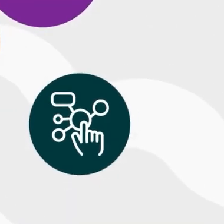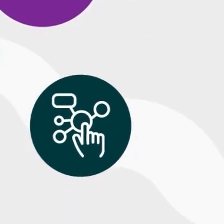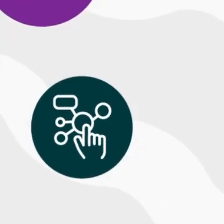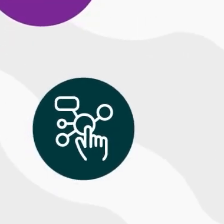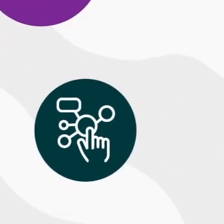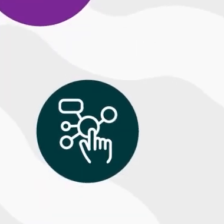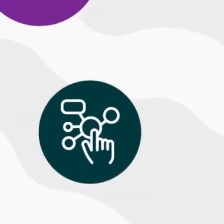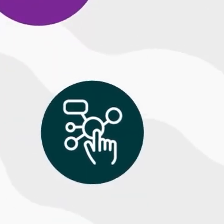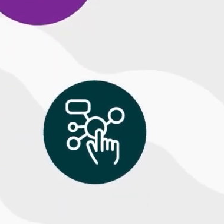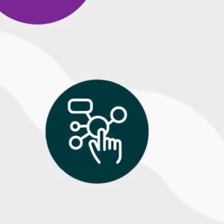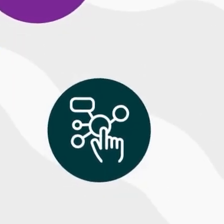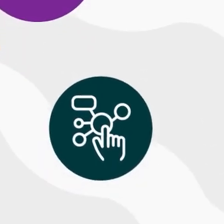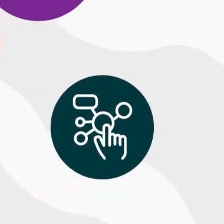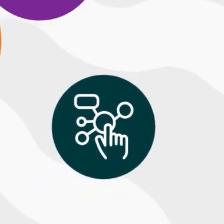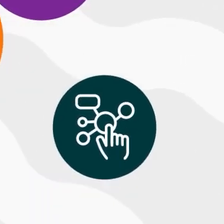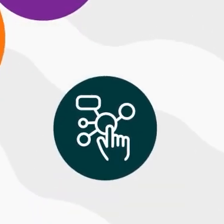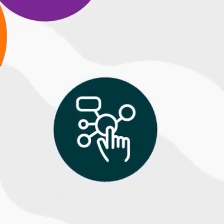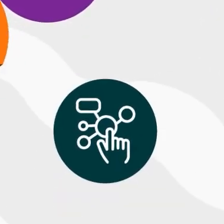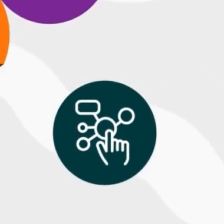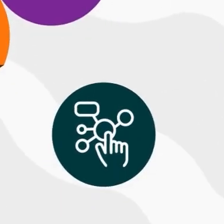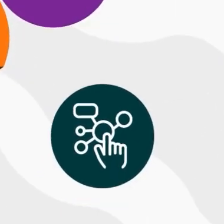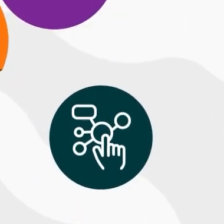hoje h